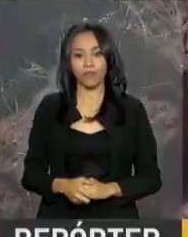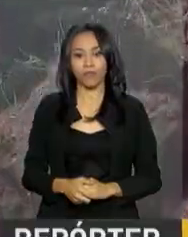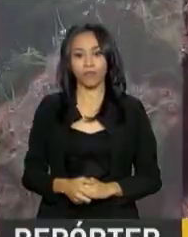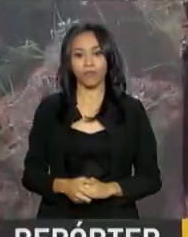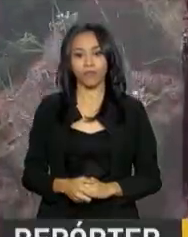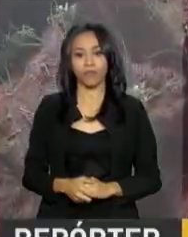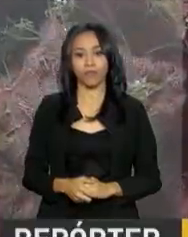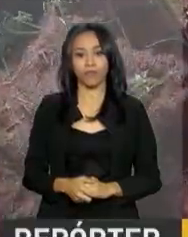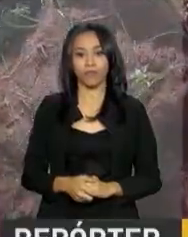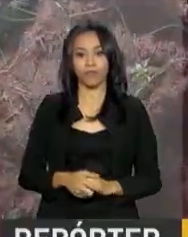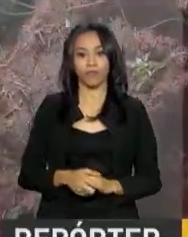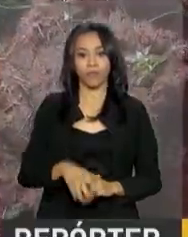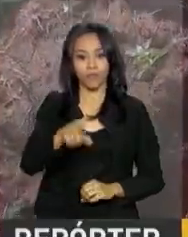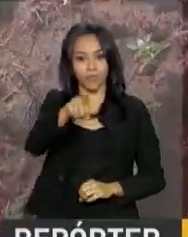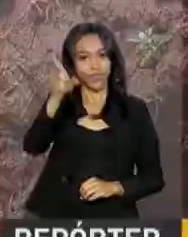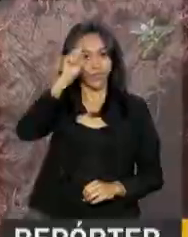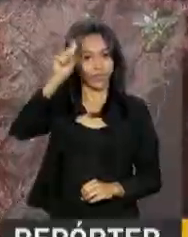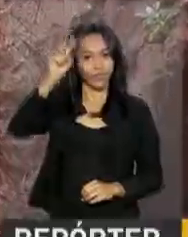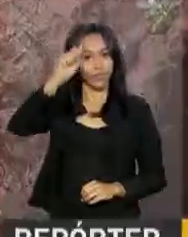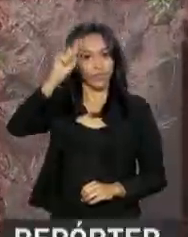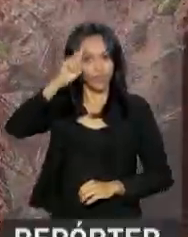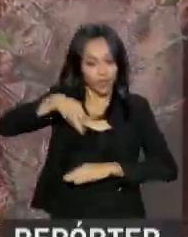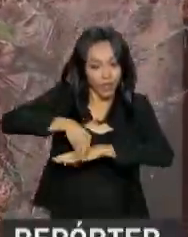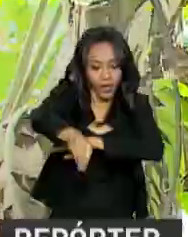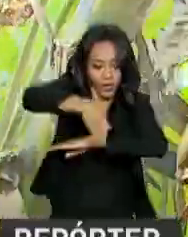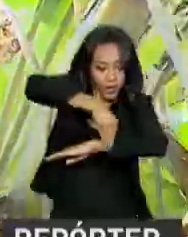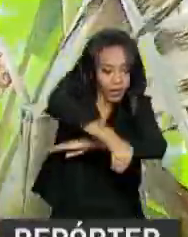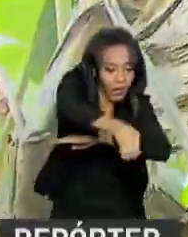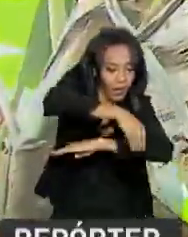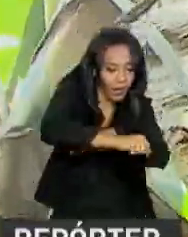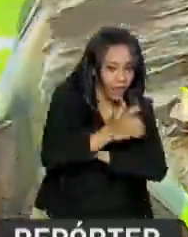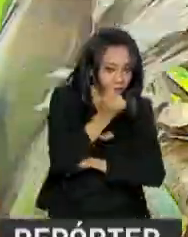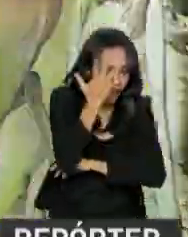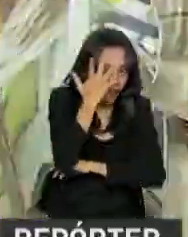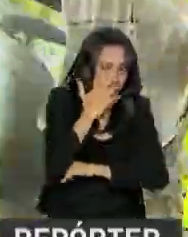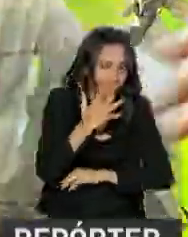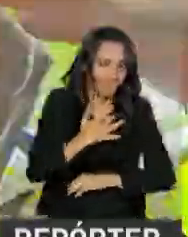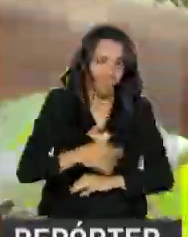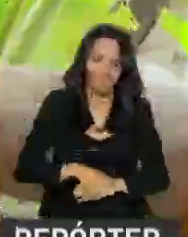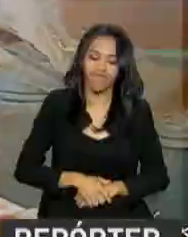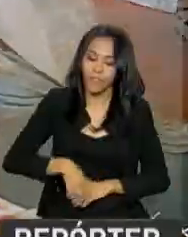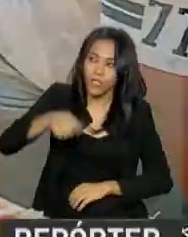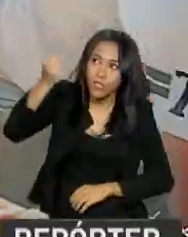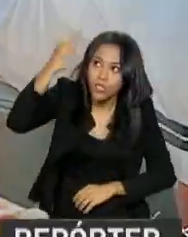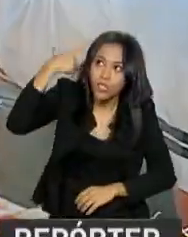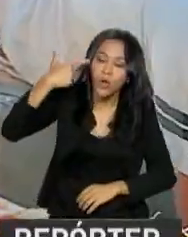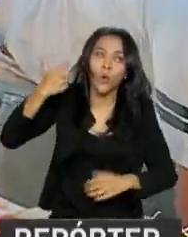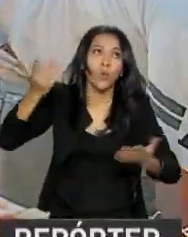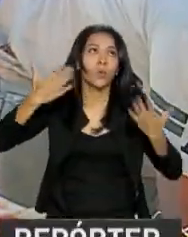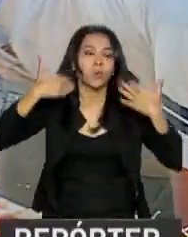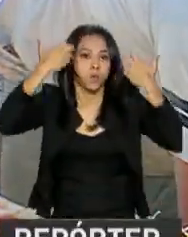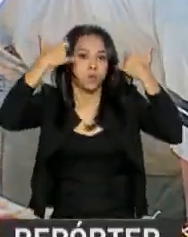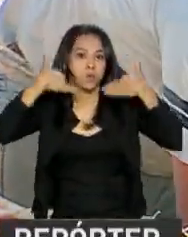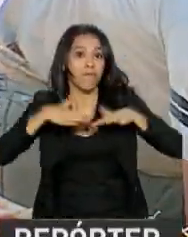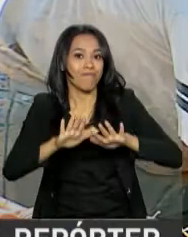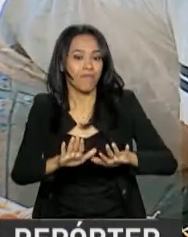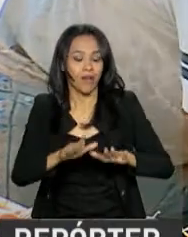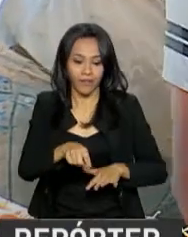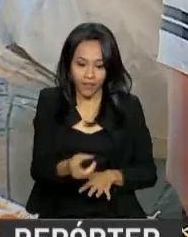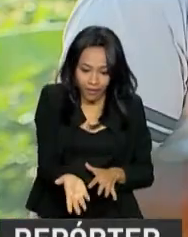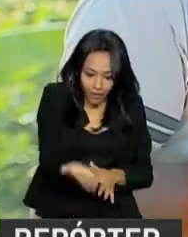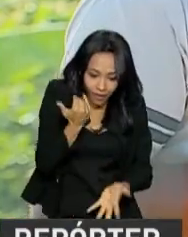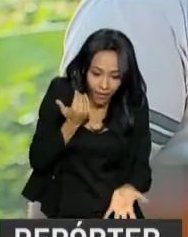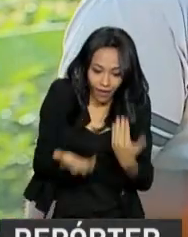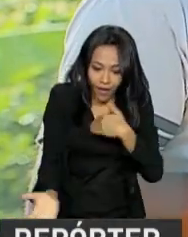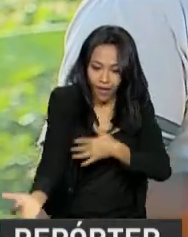o dia a dia na roça não é fácil é um trabalho de sol a sol mas as recompensas valem a pena